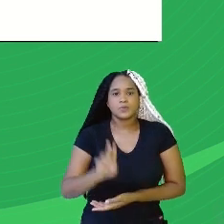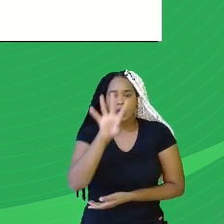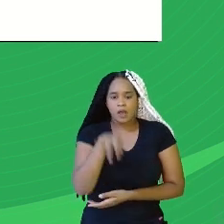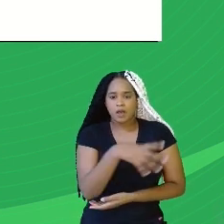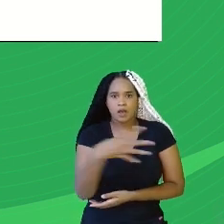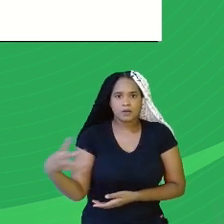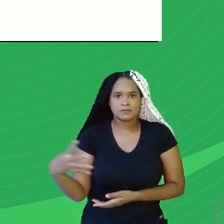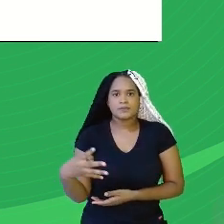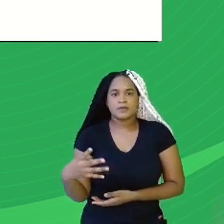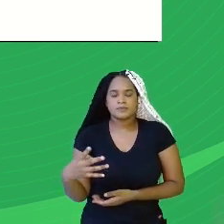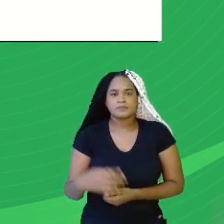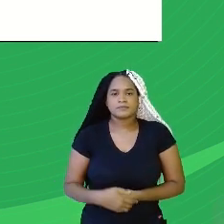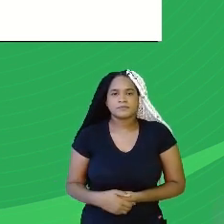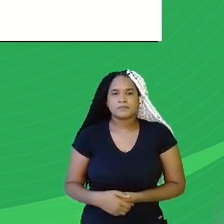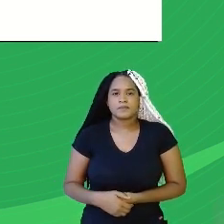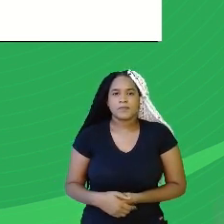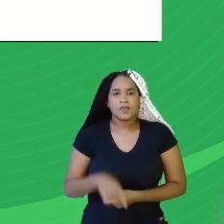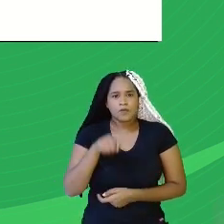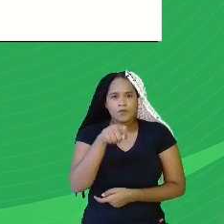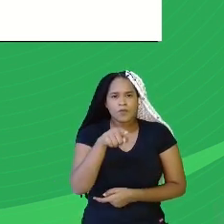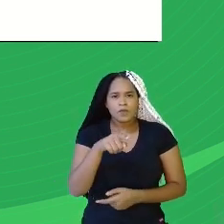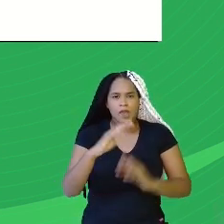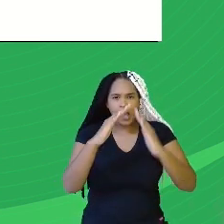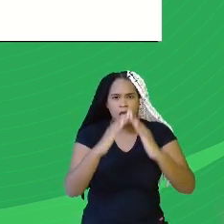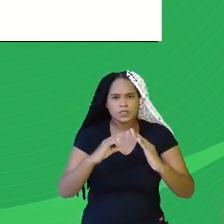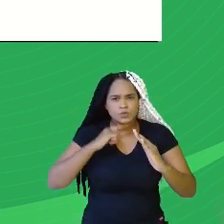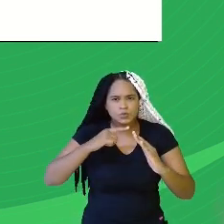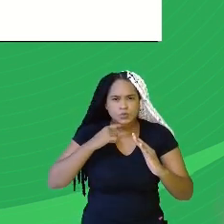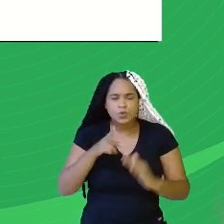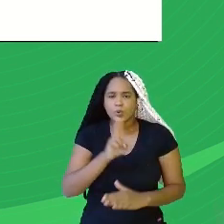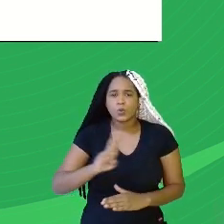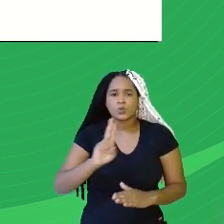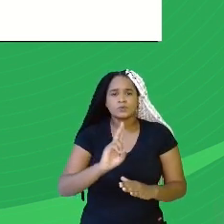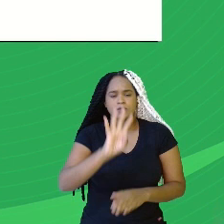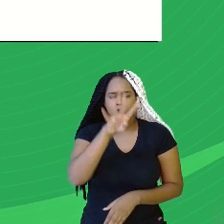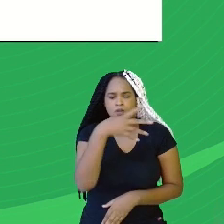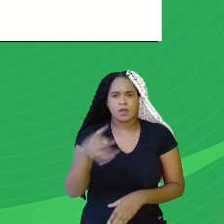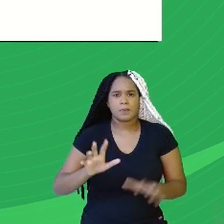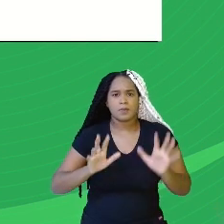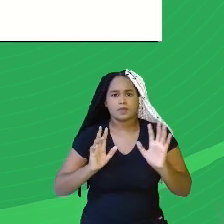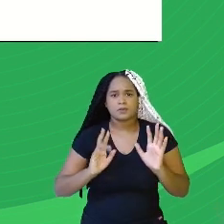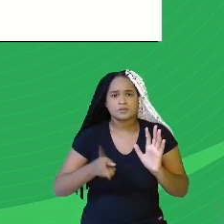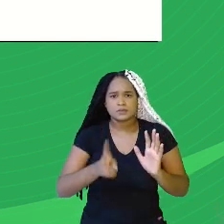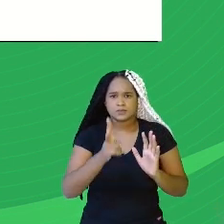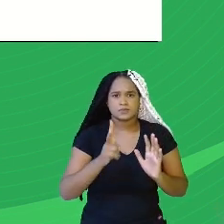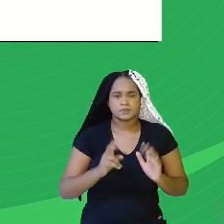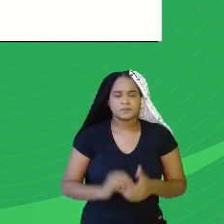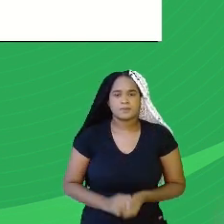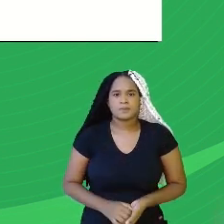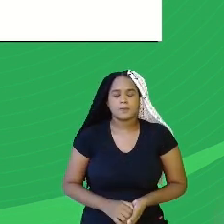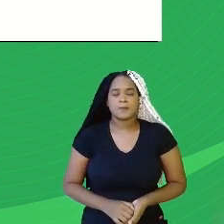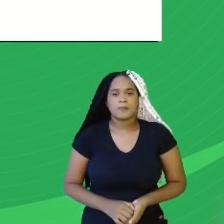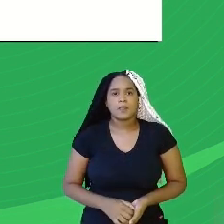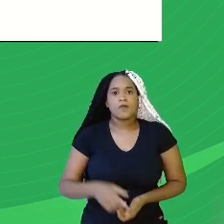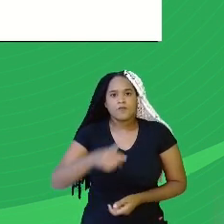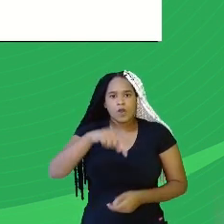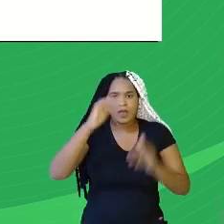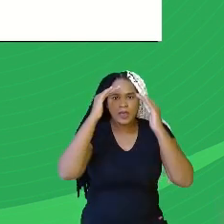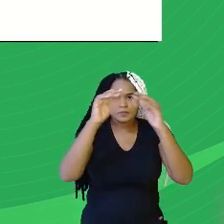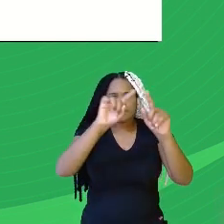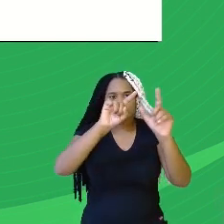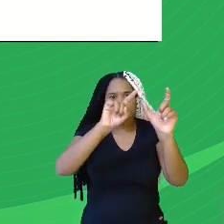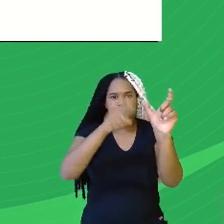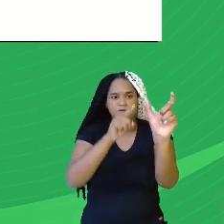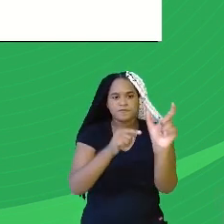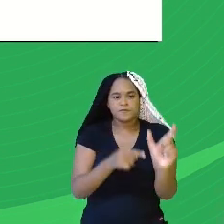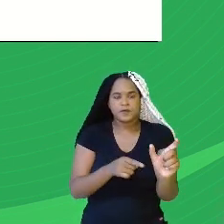Você que está em casa, está com dúvida? Usa esse quadrinho, não tem erro. Respeita a vírgula,